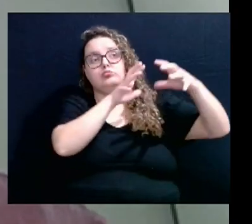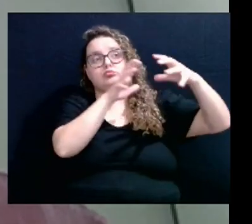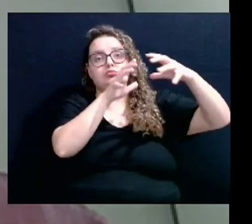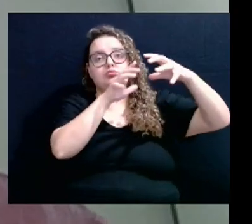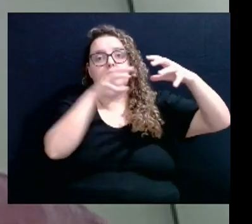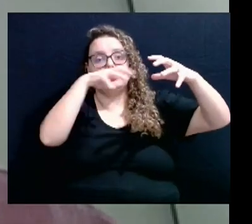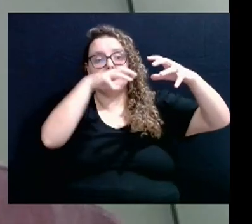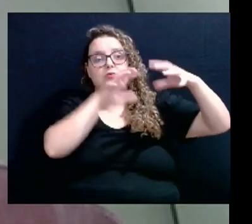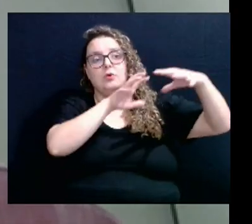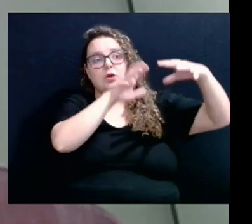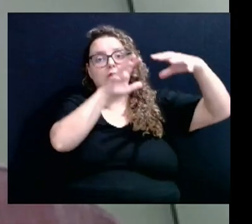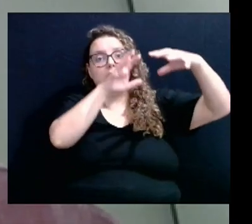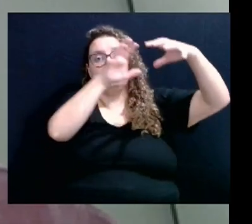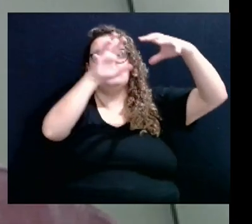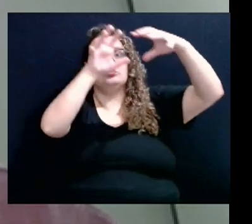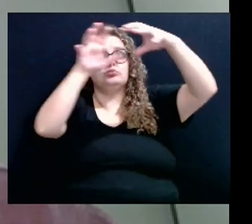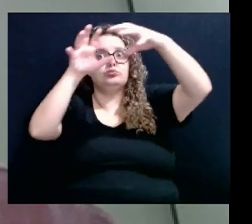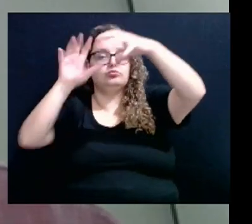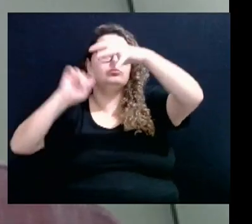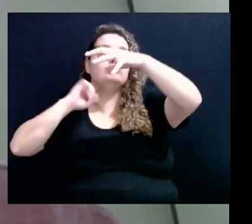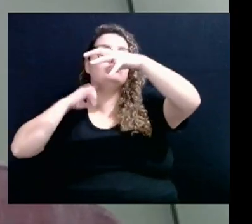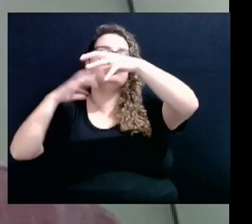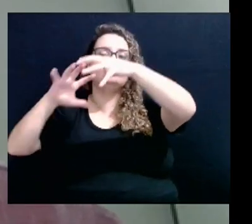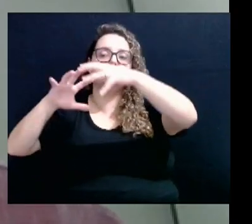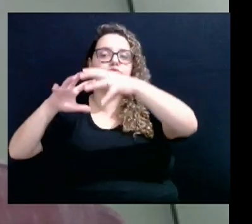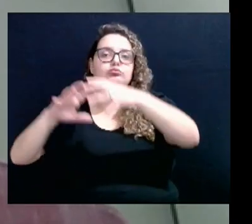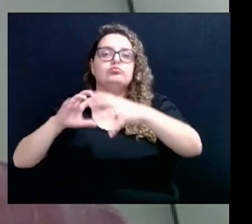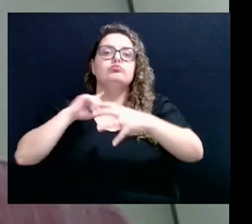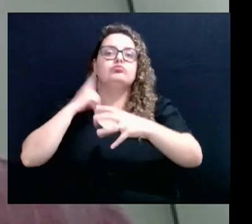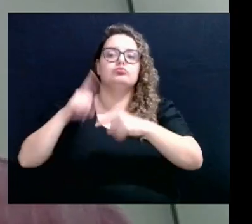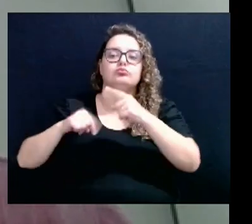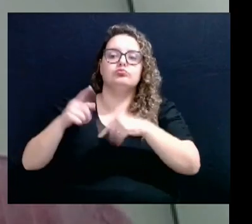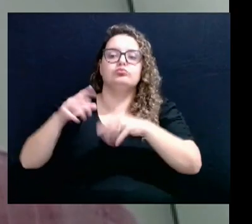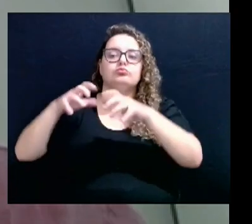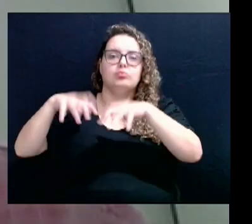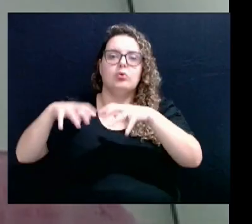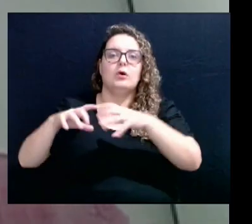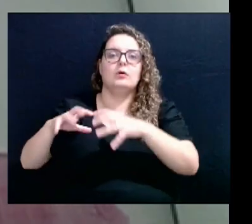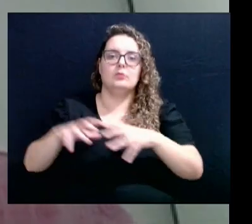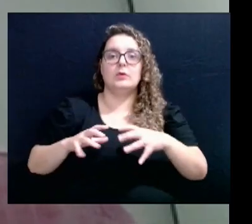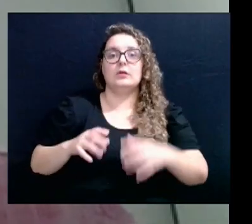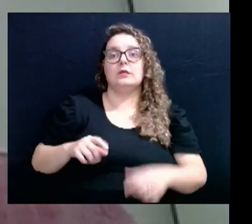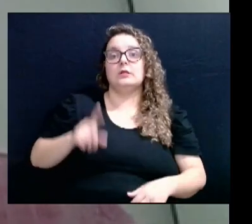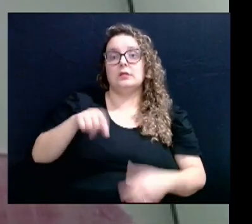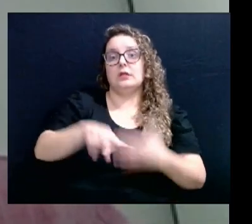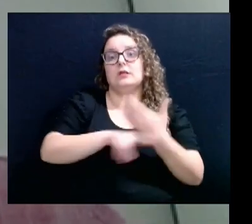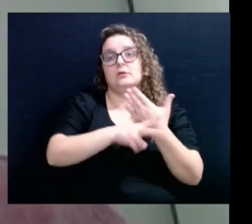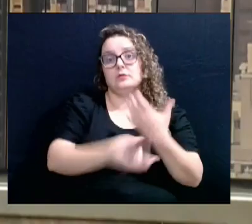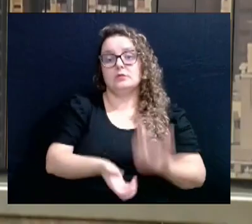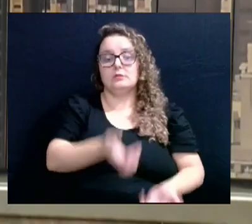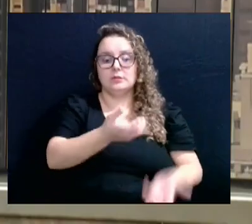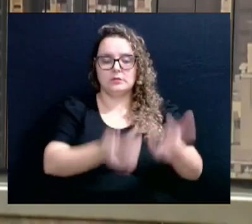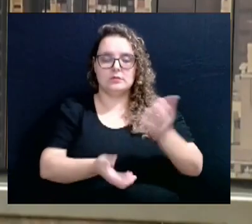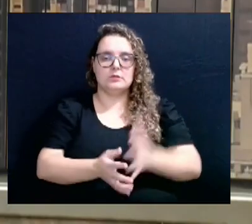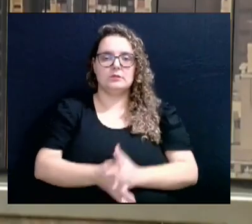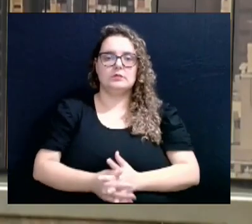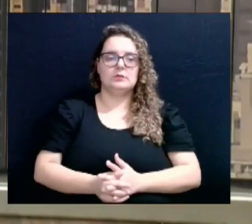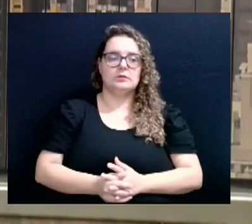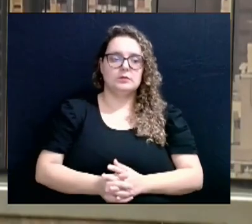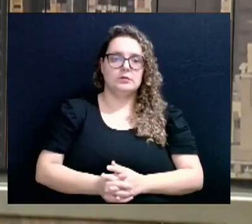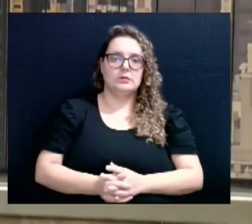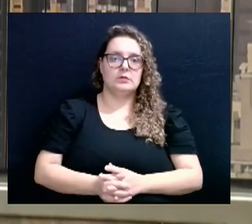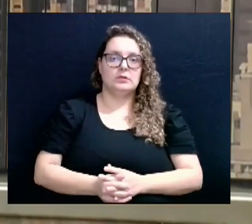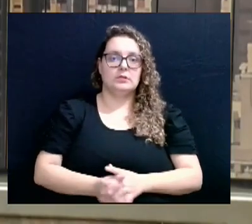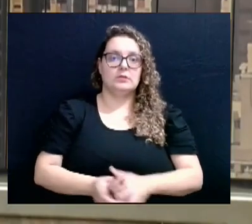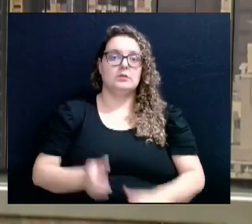estavam carregadas desse material oriundo das queimadas. E aí a gente recorre mais